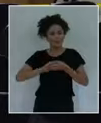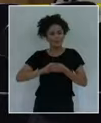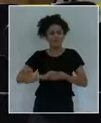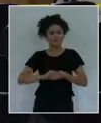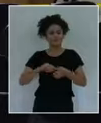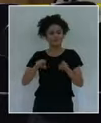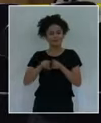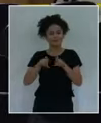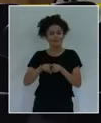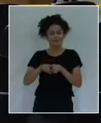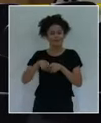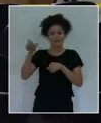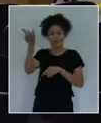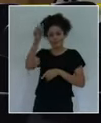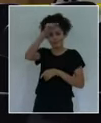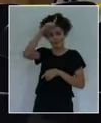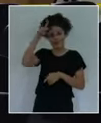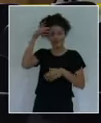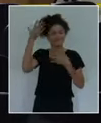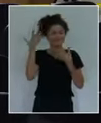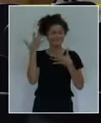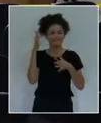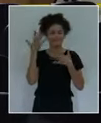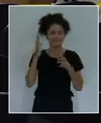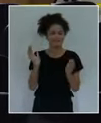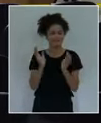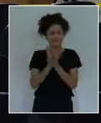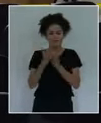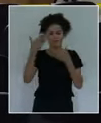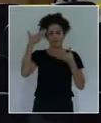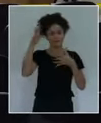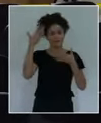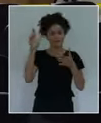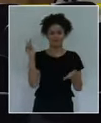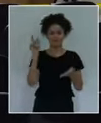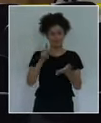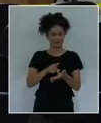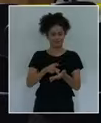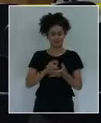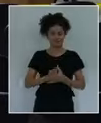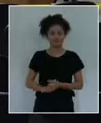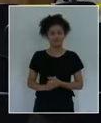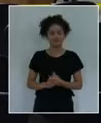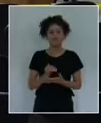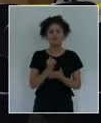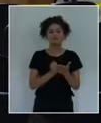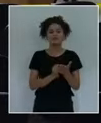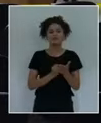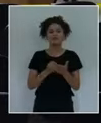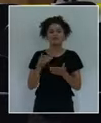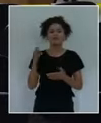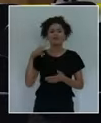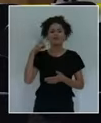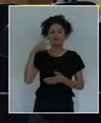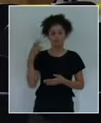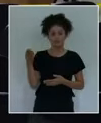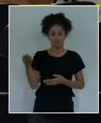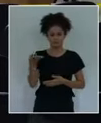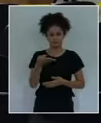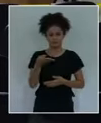sincero cumprimento, parabéns a você e toda a equipe. Parabéns de coração. Obrigado, Matheus. Inscrito também, vereador Machadinho.